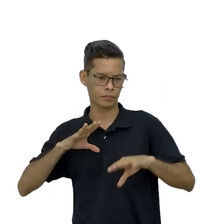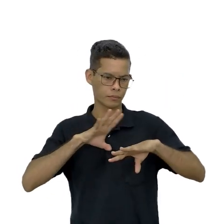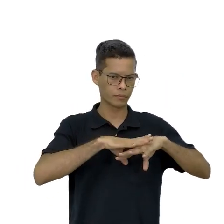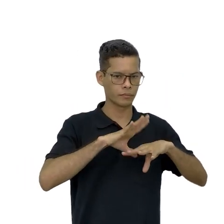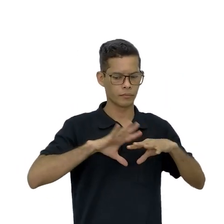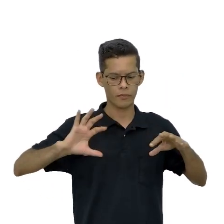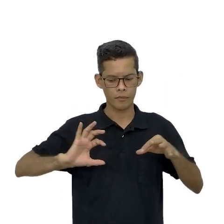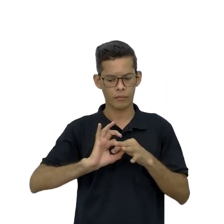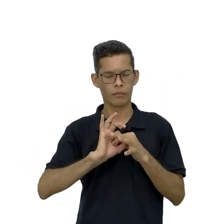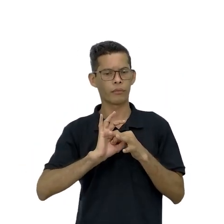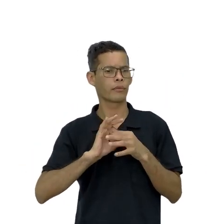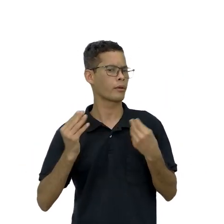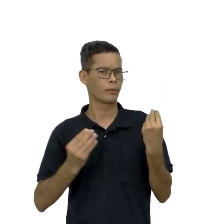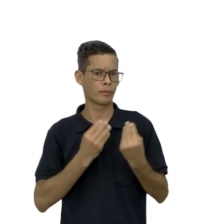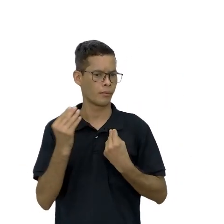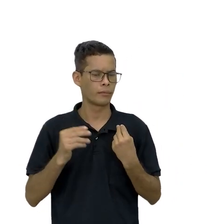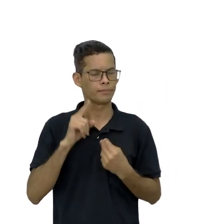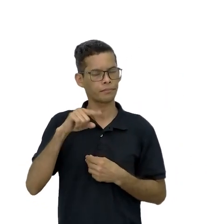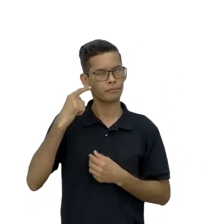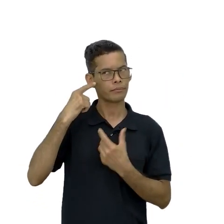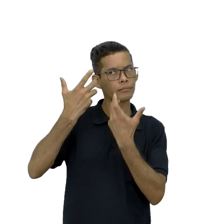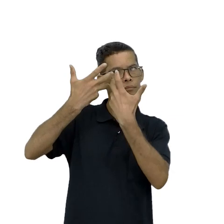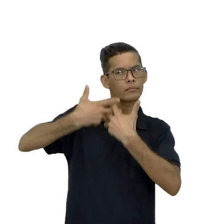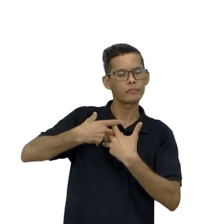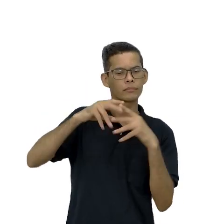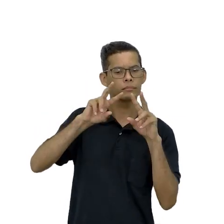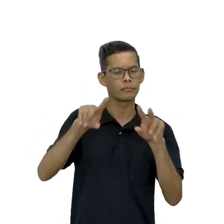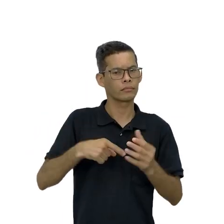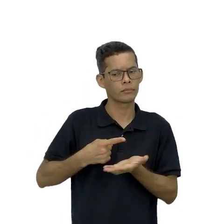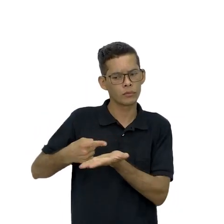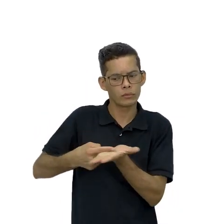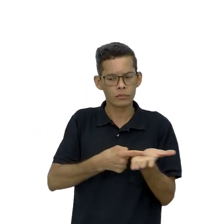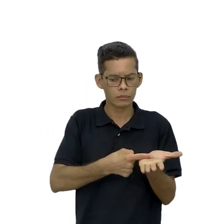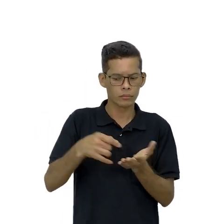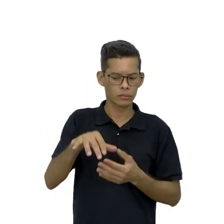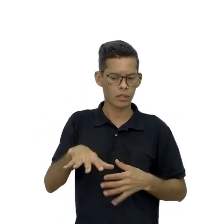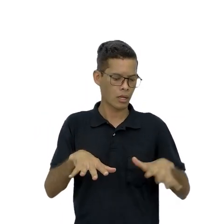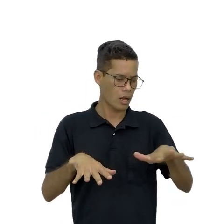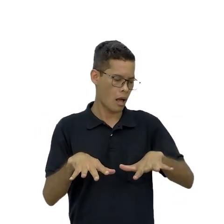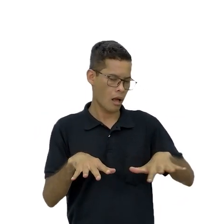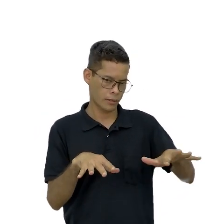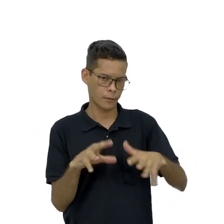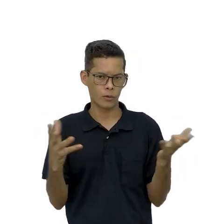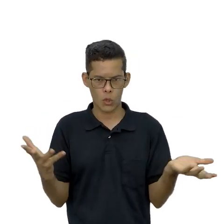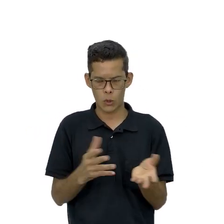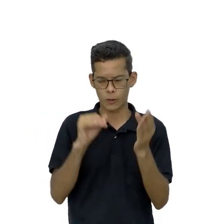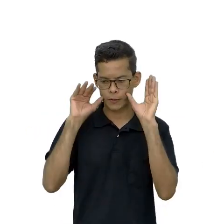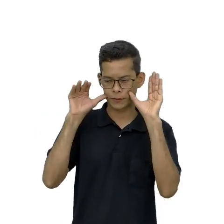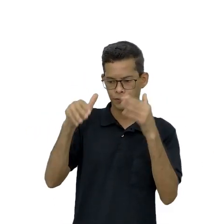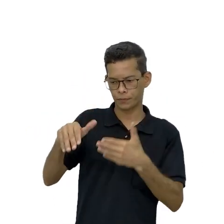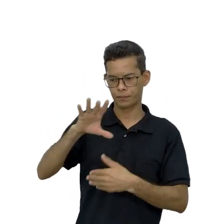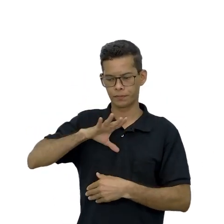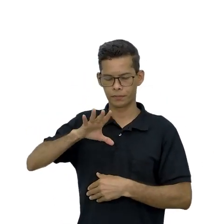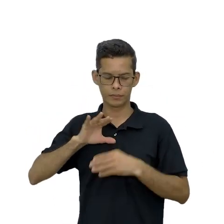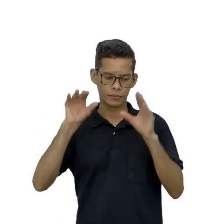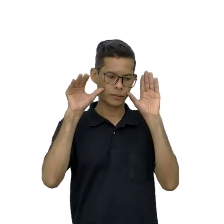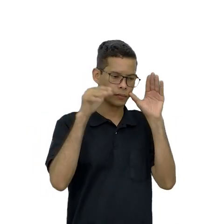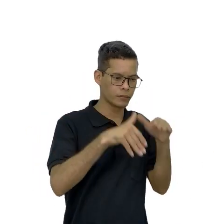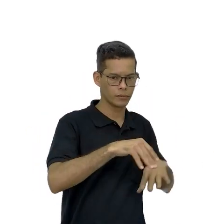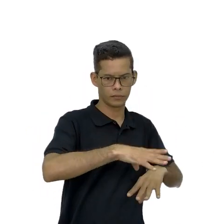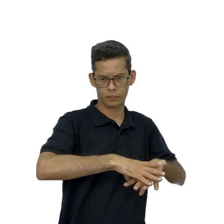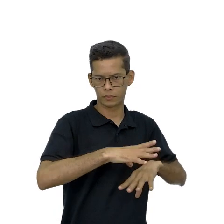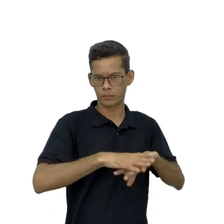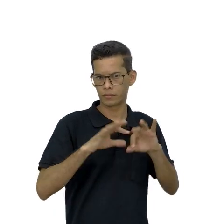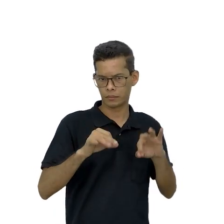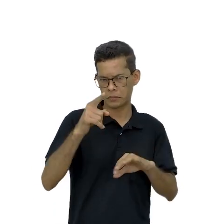nós estamos aqui sempre pensando nesse compromisso de todas as áreas. Hoje, especificamente, será entre língua portuguesa e matemática, mas